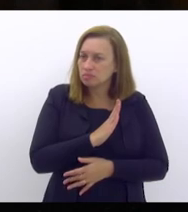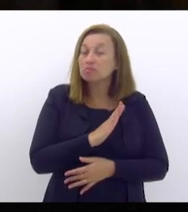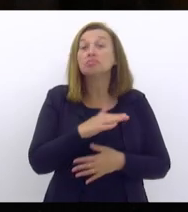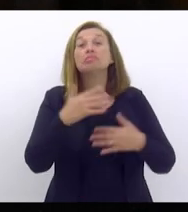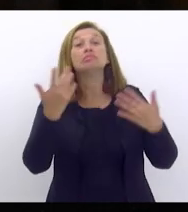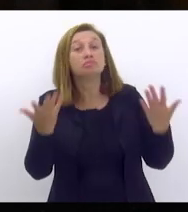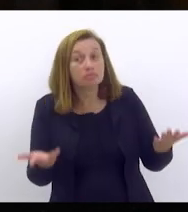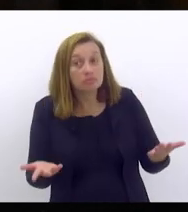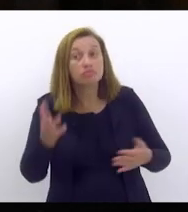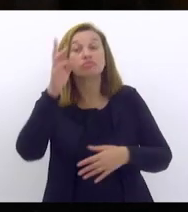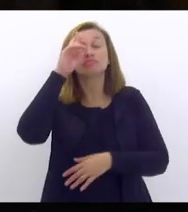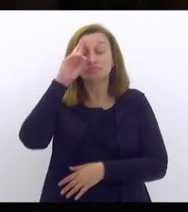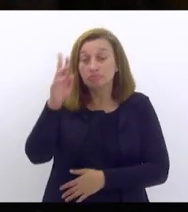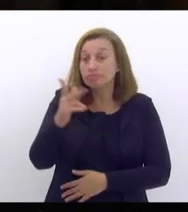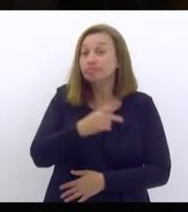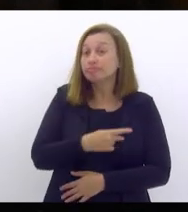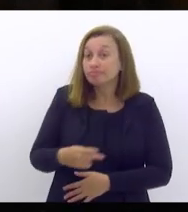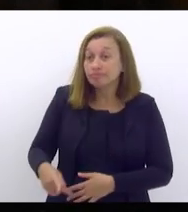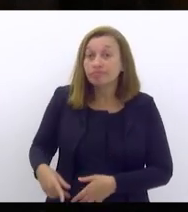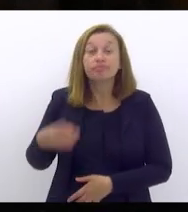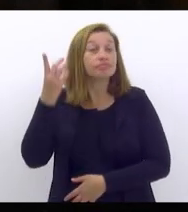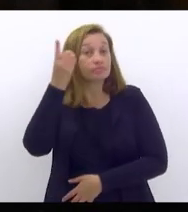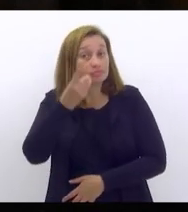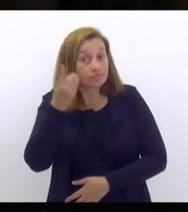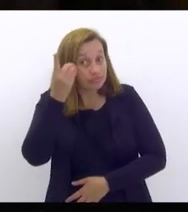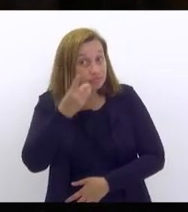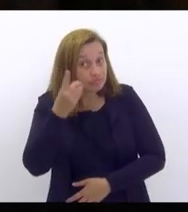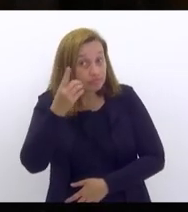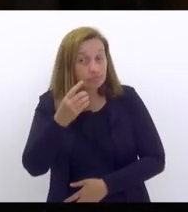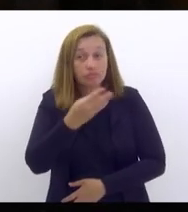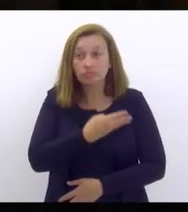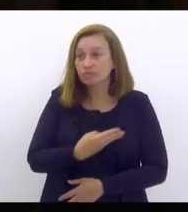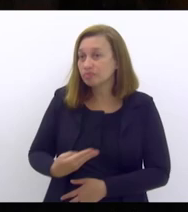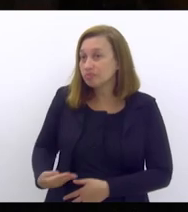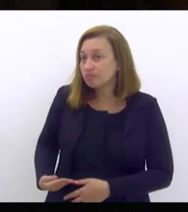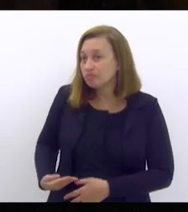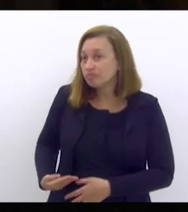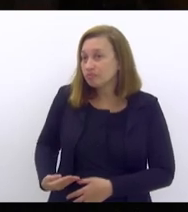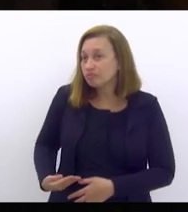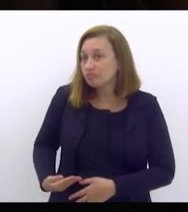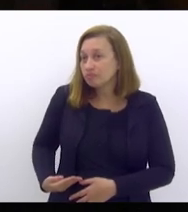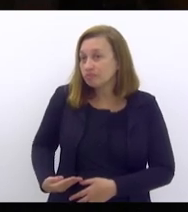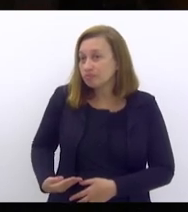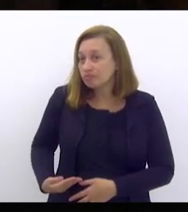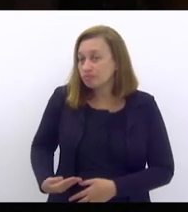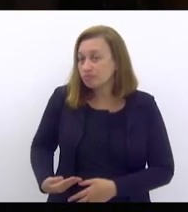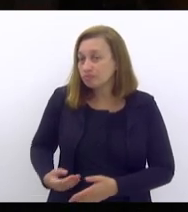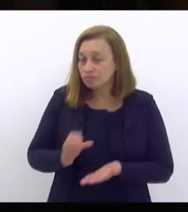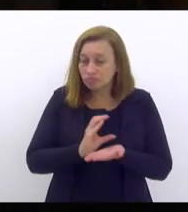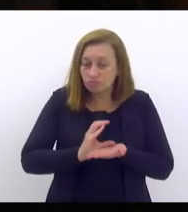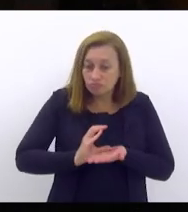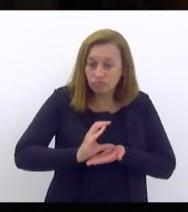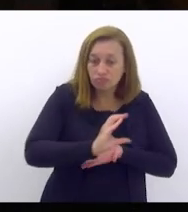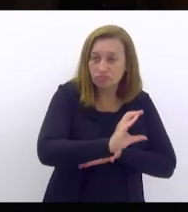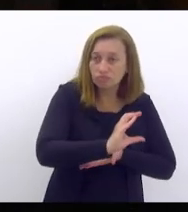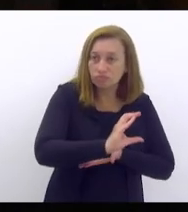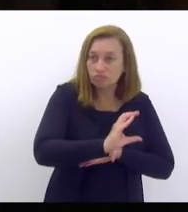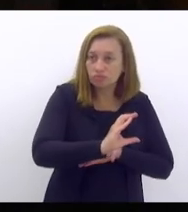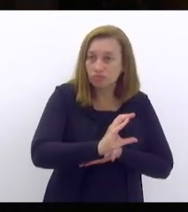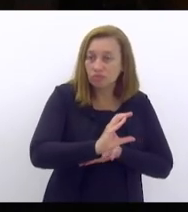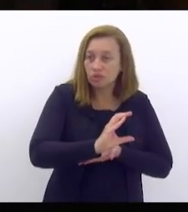E aí, senhora deputada? O governador descentralizou o orçamento.